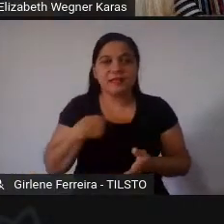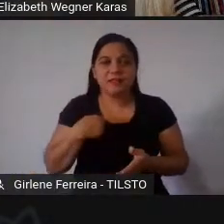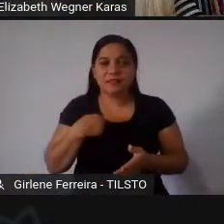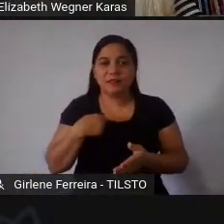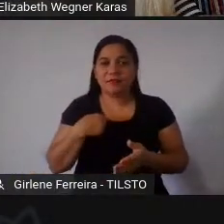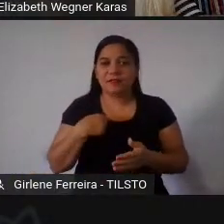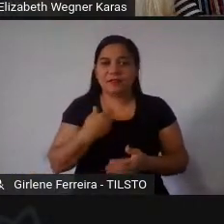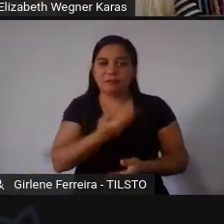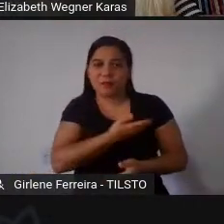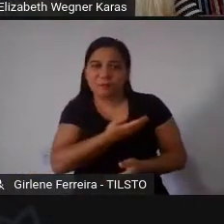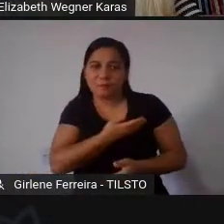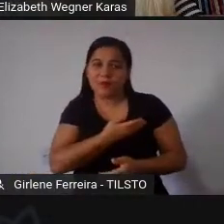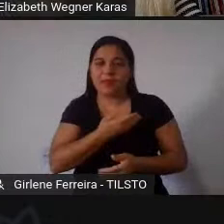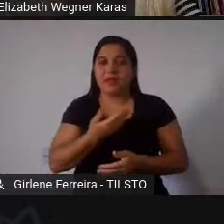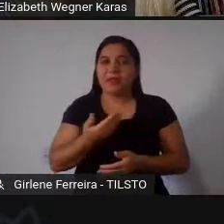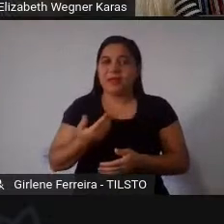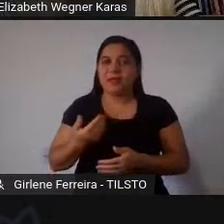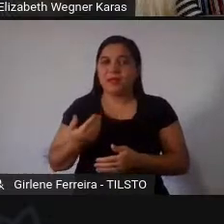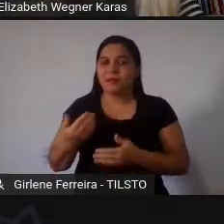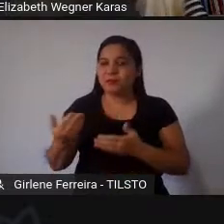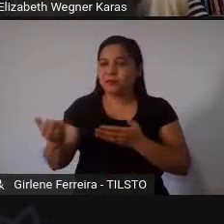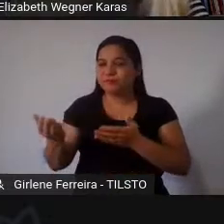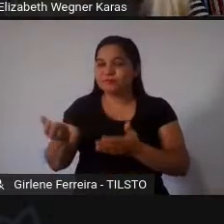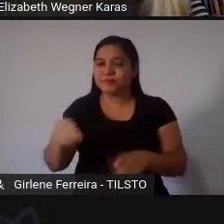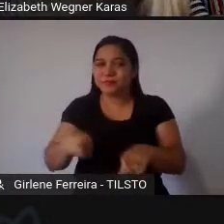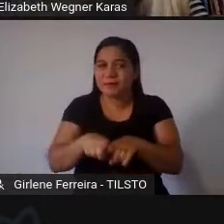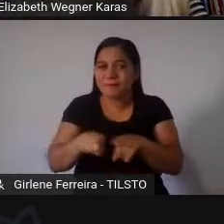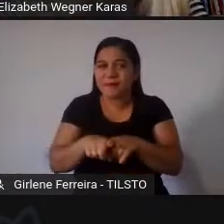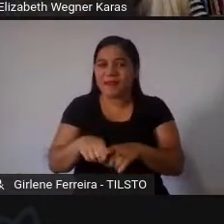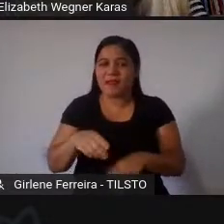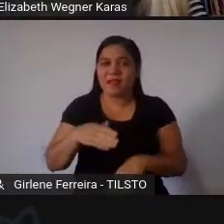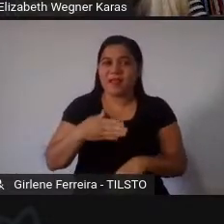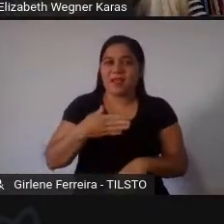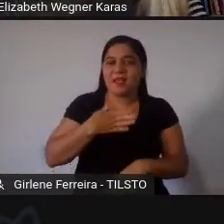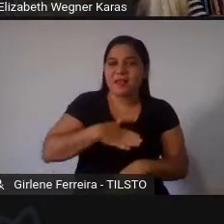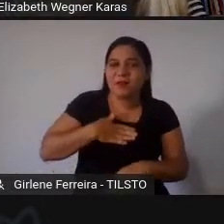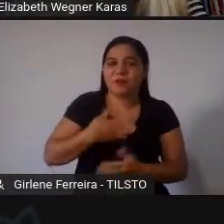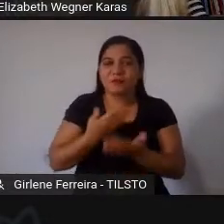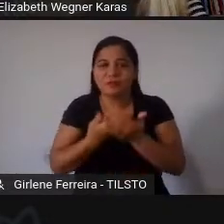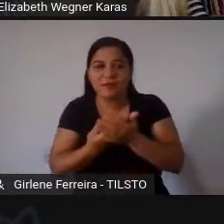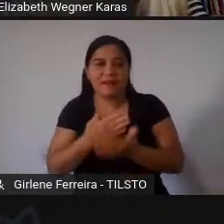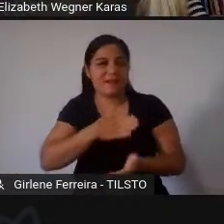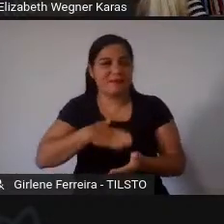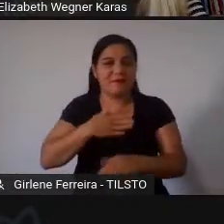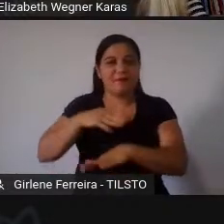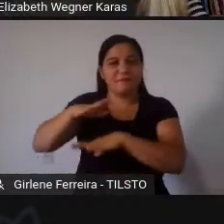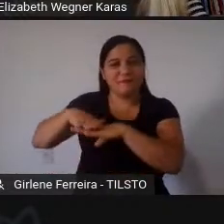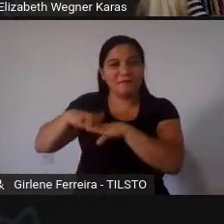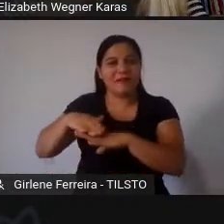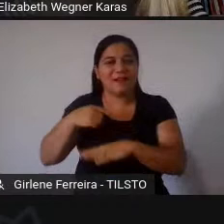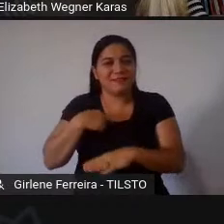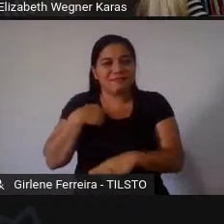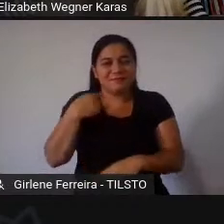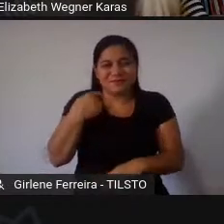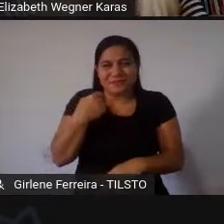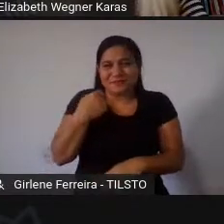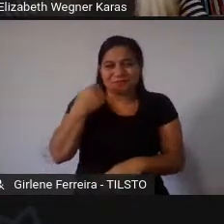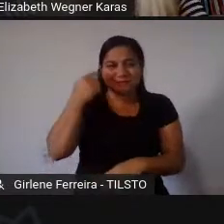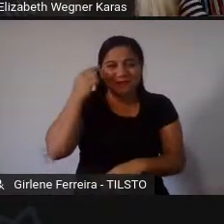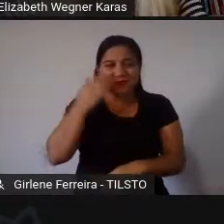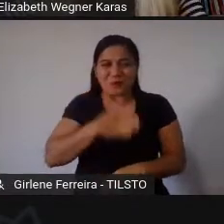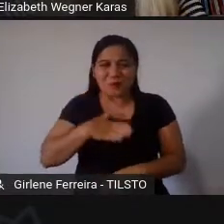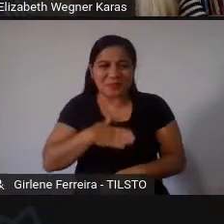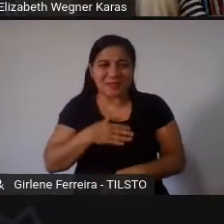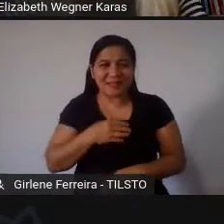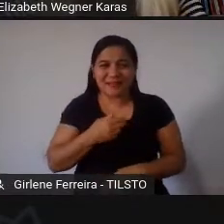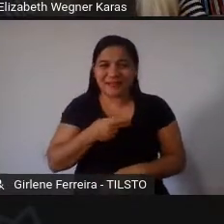que têm muitas coisas em comuns, que gostam de matemática, que gostam de estudar, então eu achei o POTI muito legal. E eu indico muito